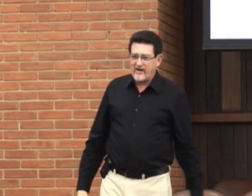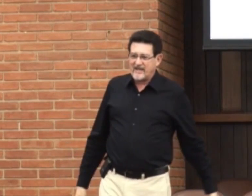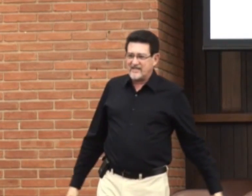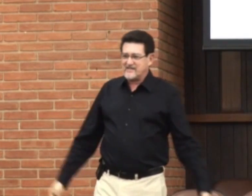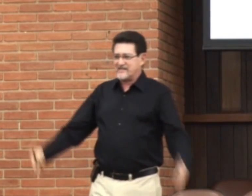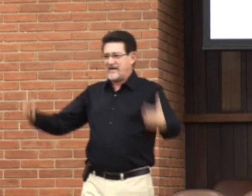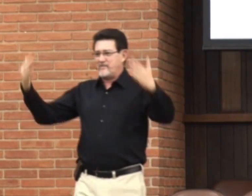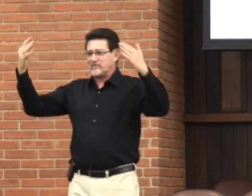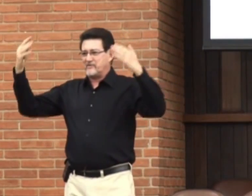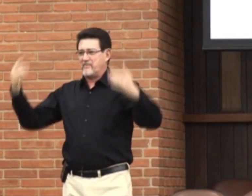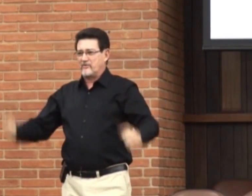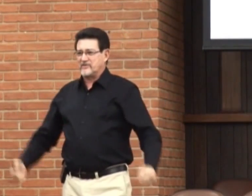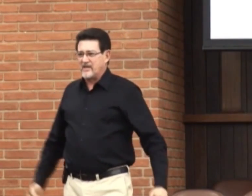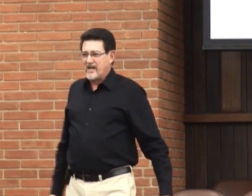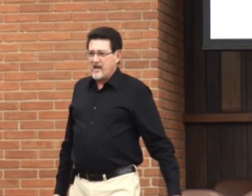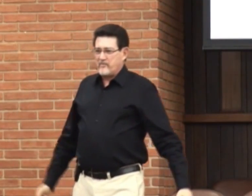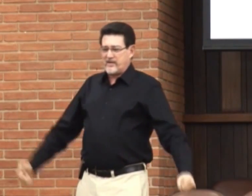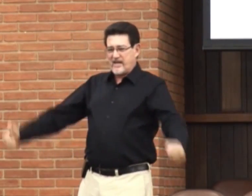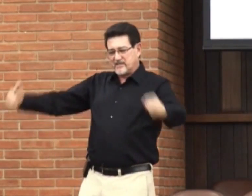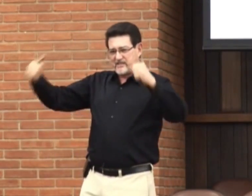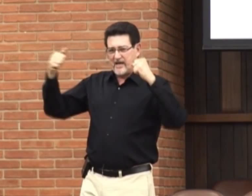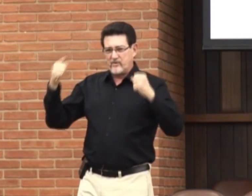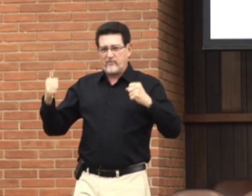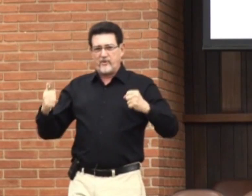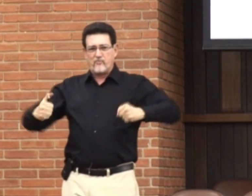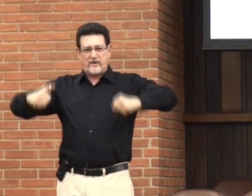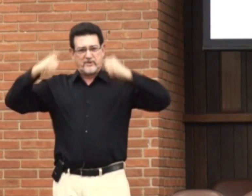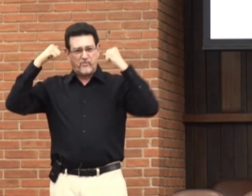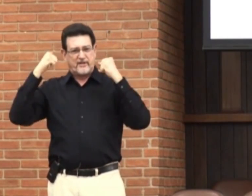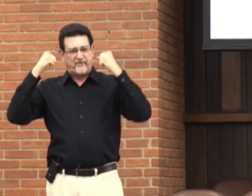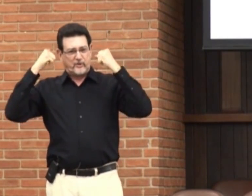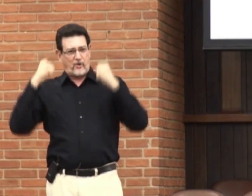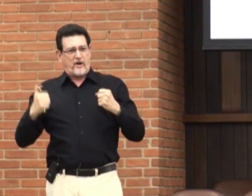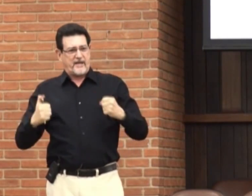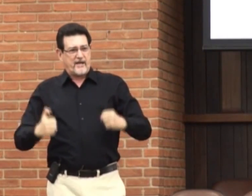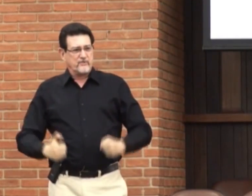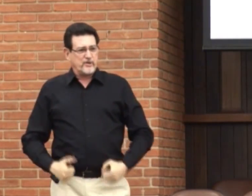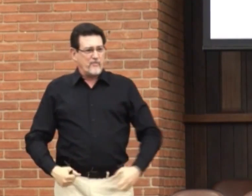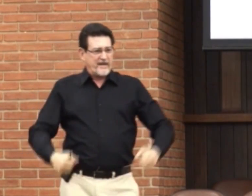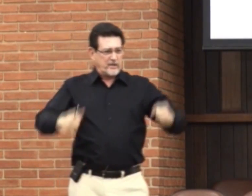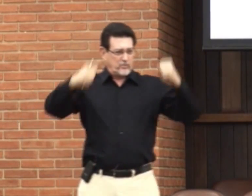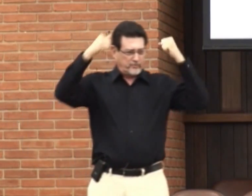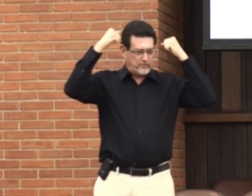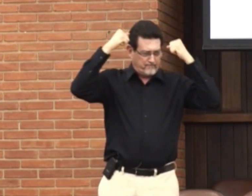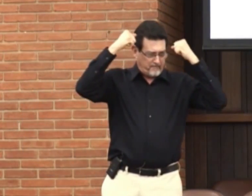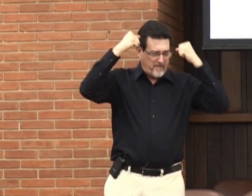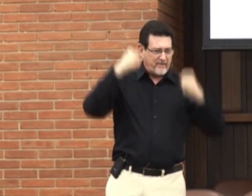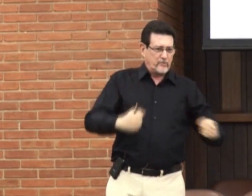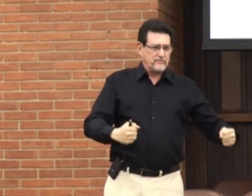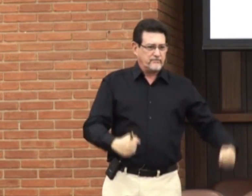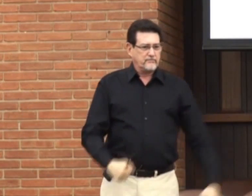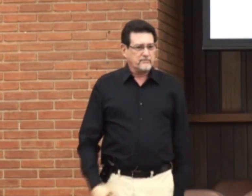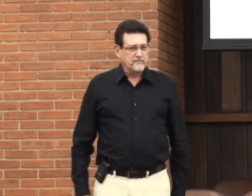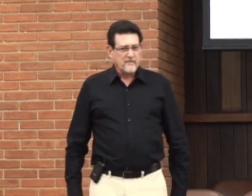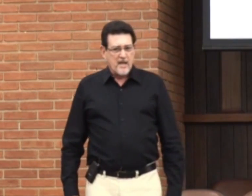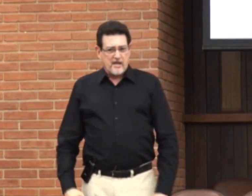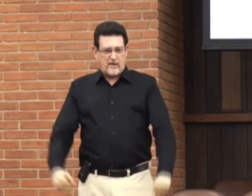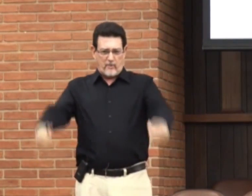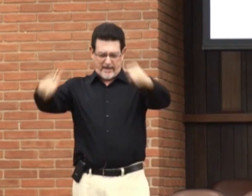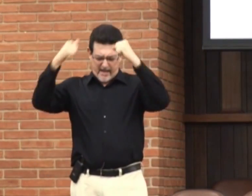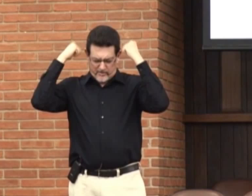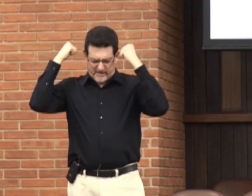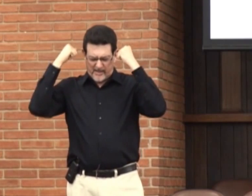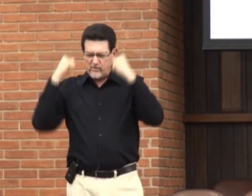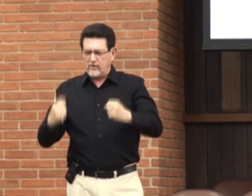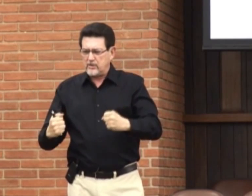disse, eu quero agradecer, meus irmãos, porque este ano foi um ano de muita vitória. Eu tinha um marido bêbado. E